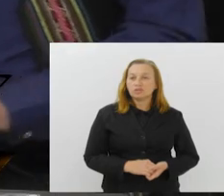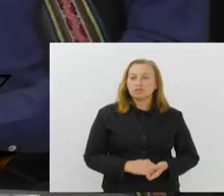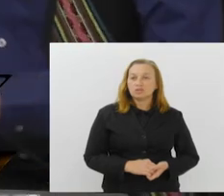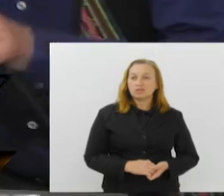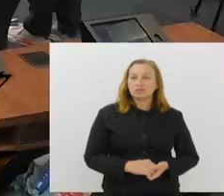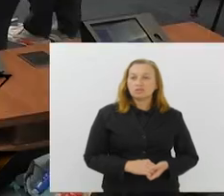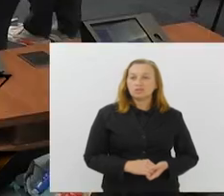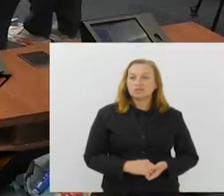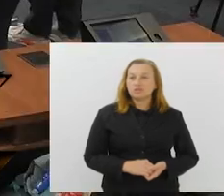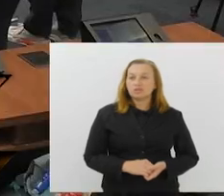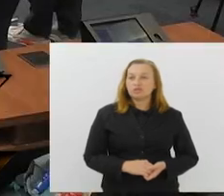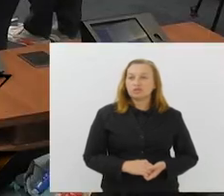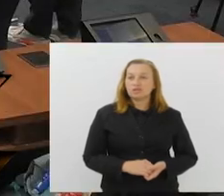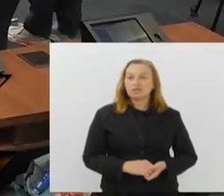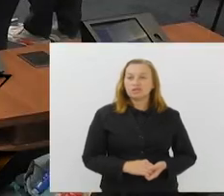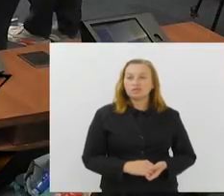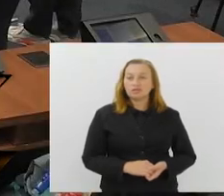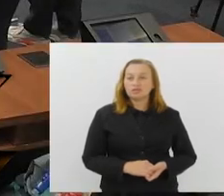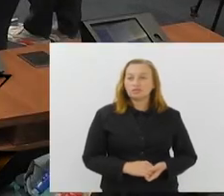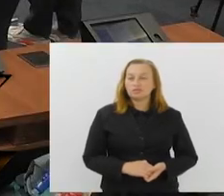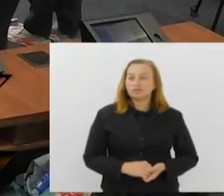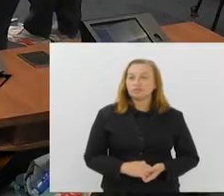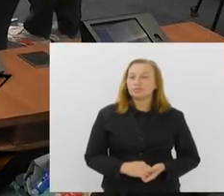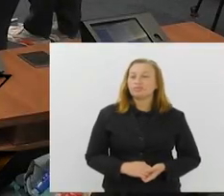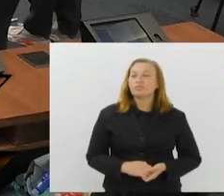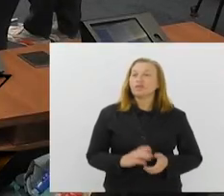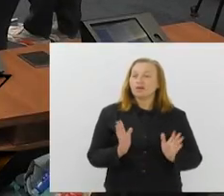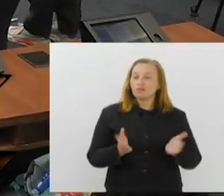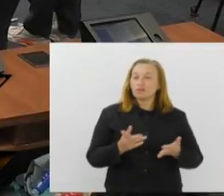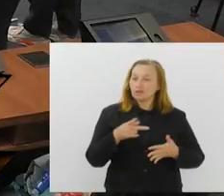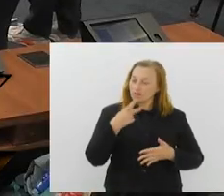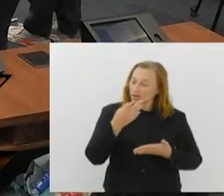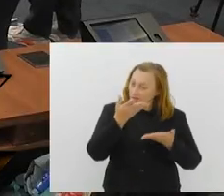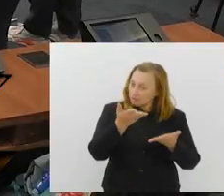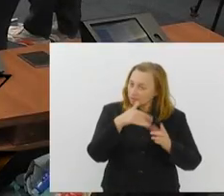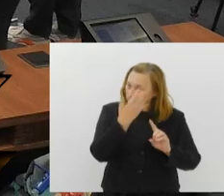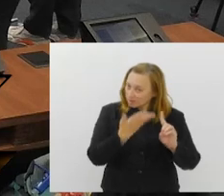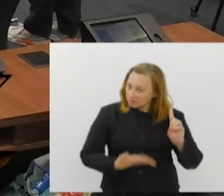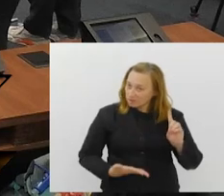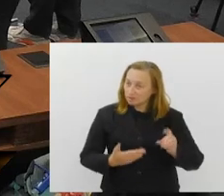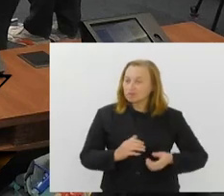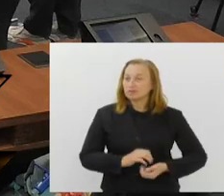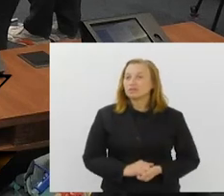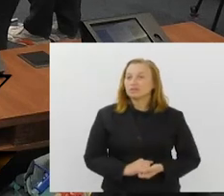diploma e agora a palavra é sua ouçamos nosso homenageado